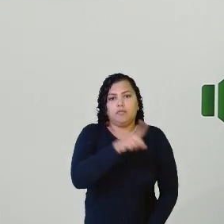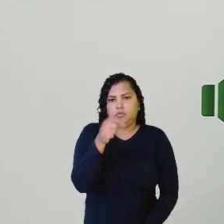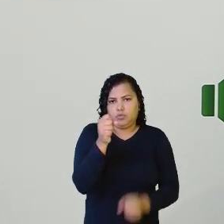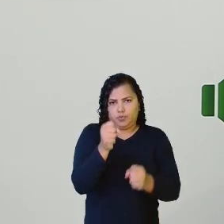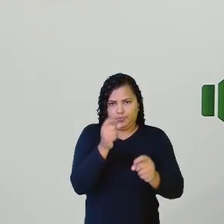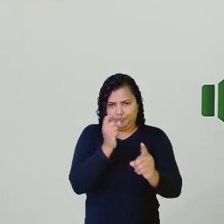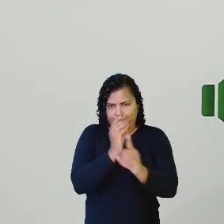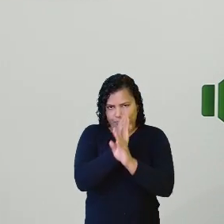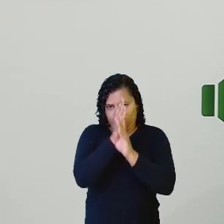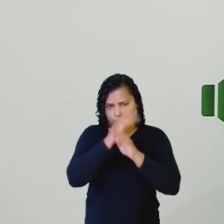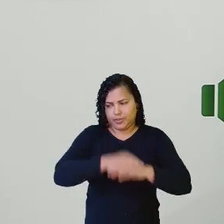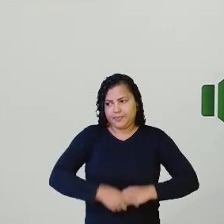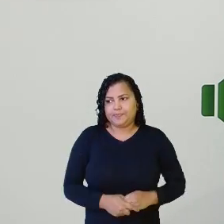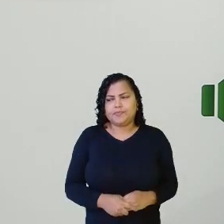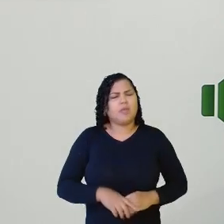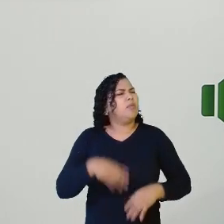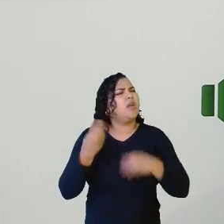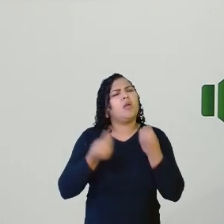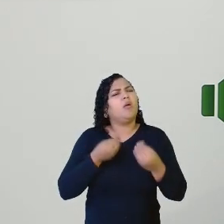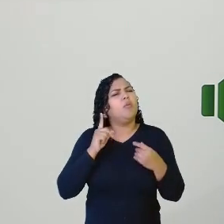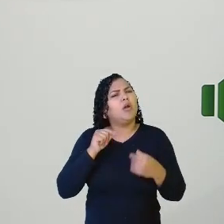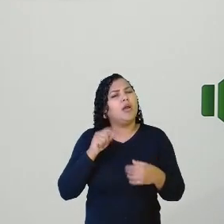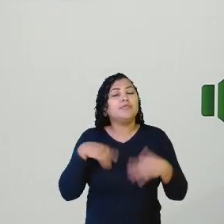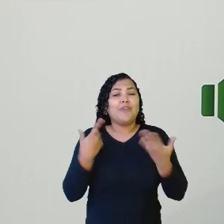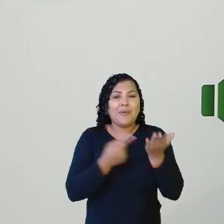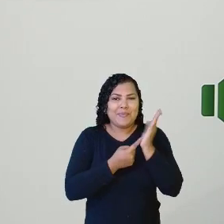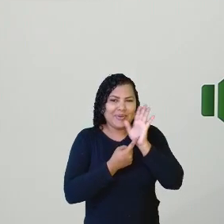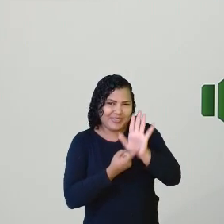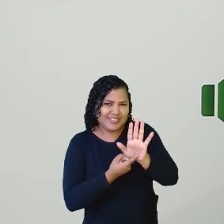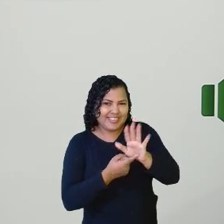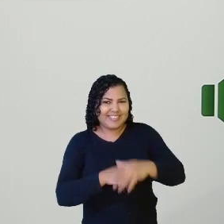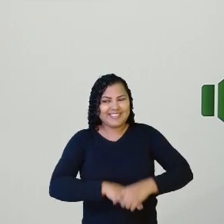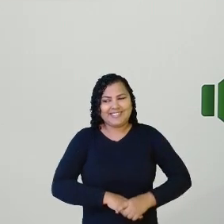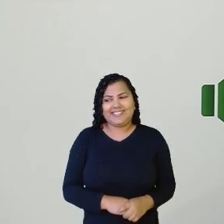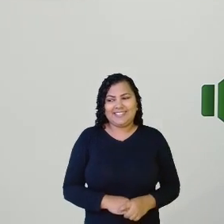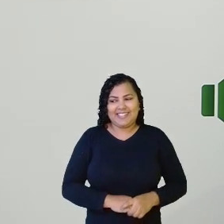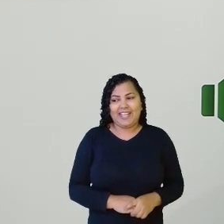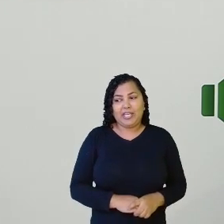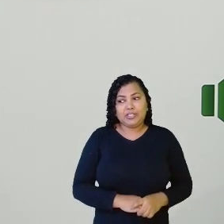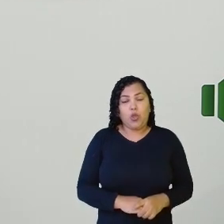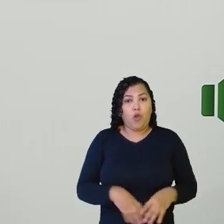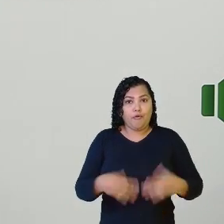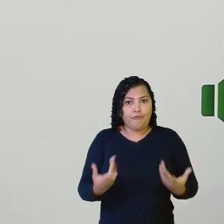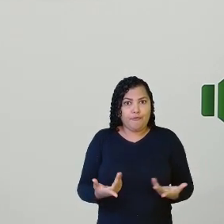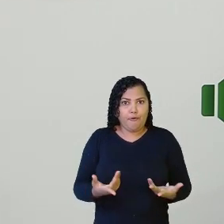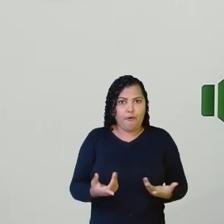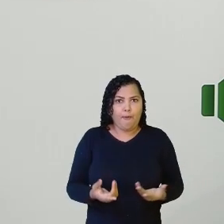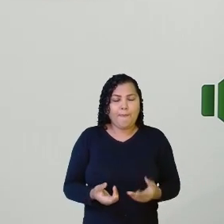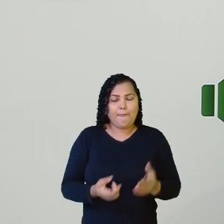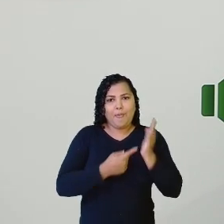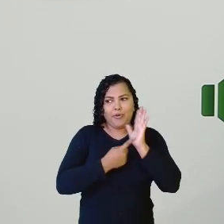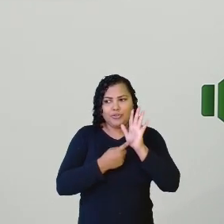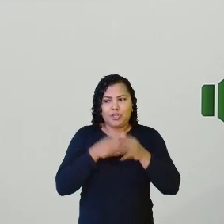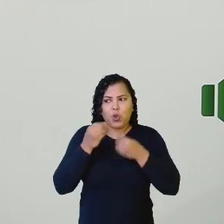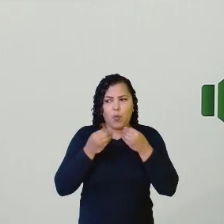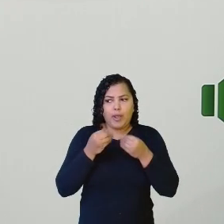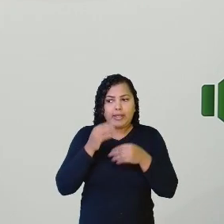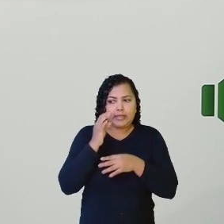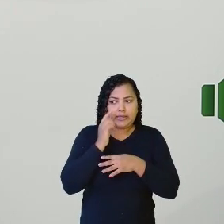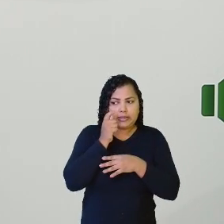encontrar. Mas como é que ele funciona, professora? Vamos ver? A gente vai colocar aqui, olha, uma coisa bem interessante que eu